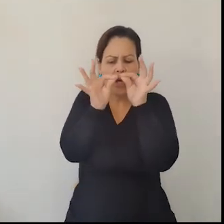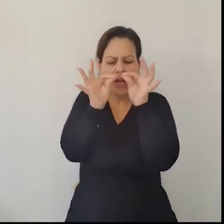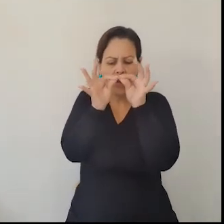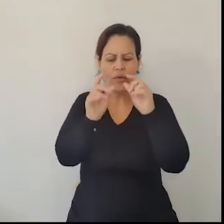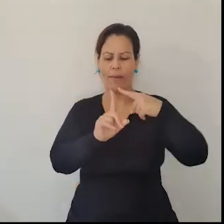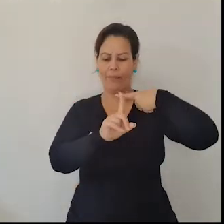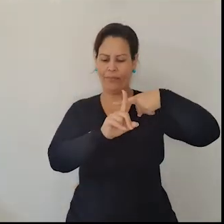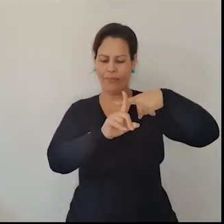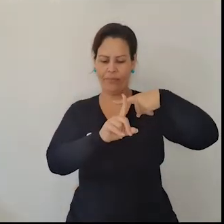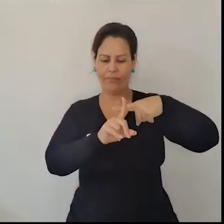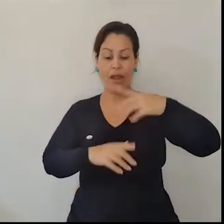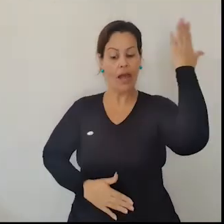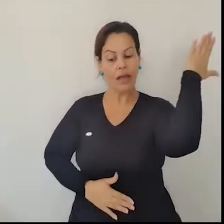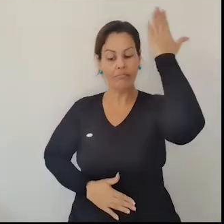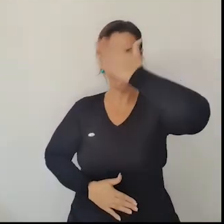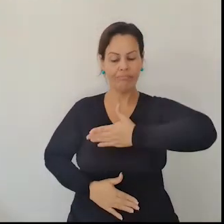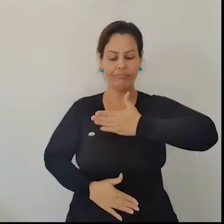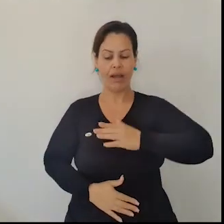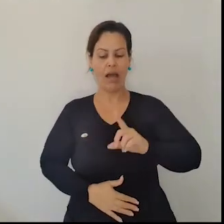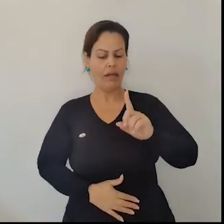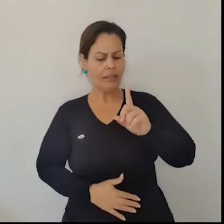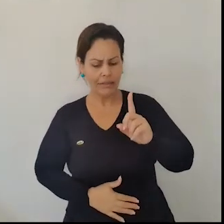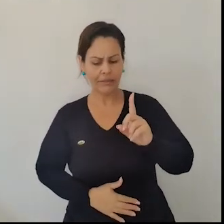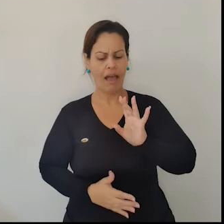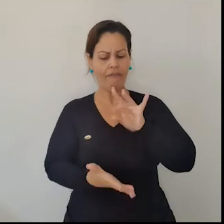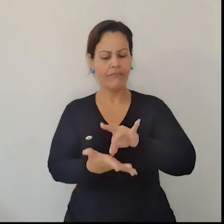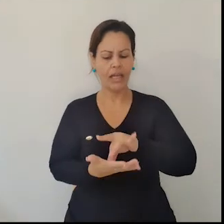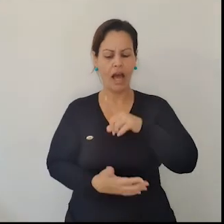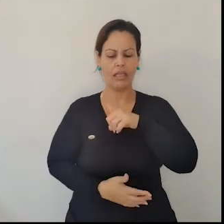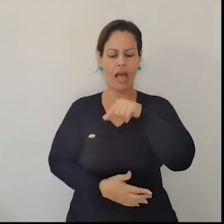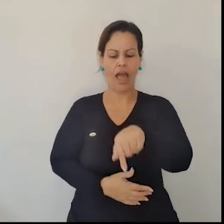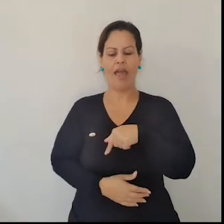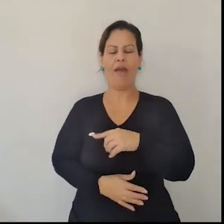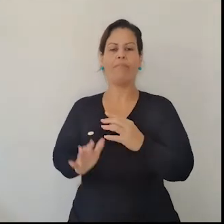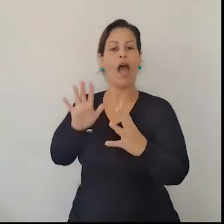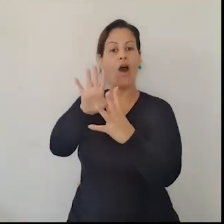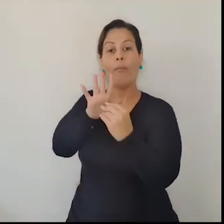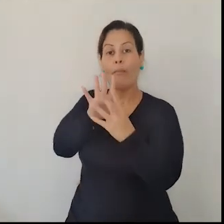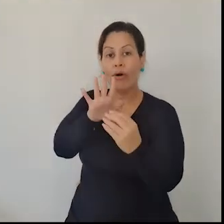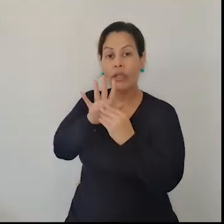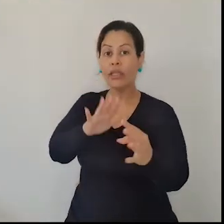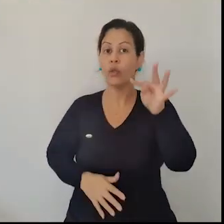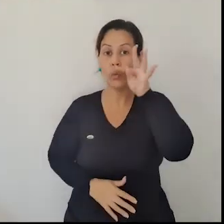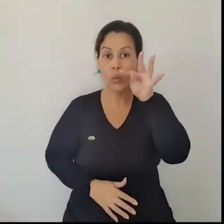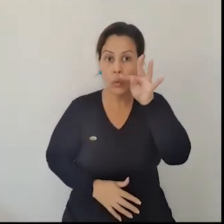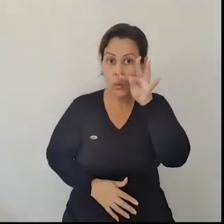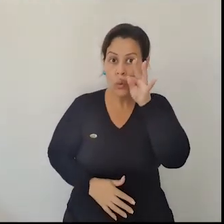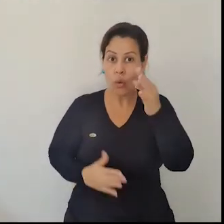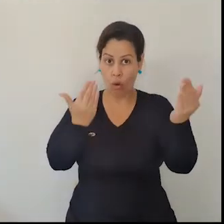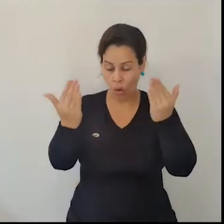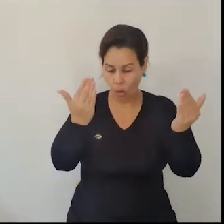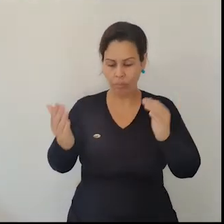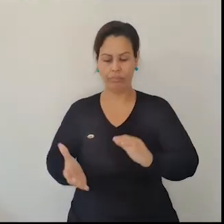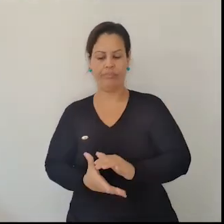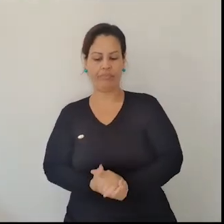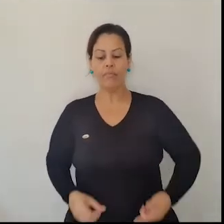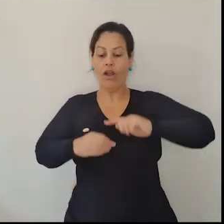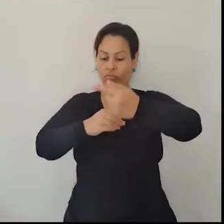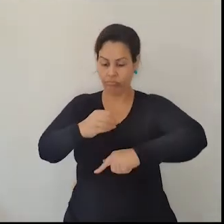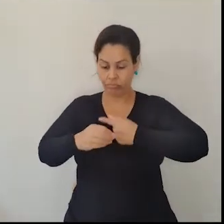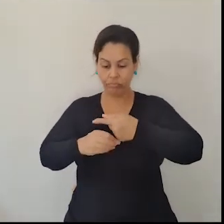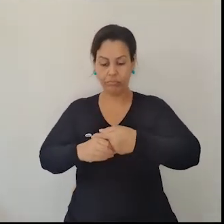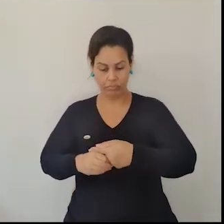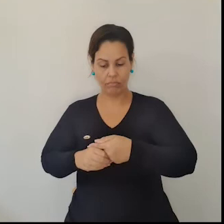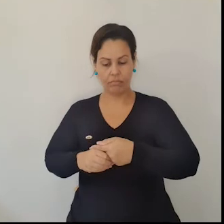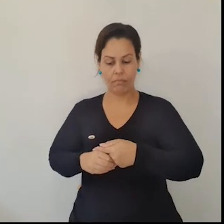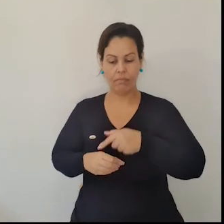Madsen, que bombardeassem finas folhas de metais com partículas de alfa, a fim de comprovar ou não a validade